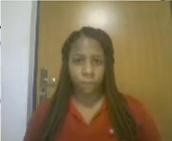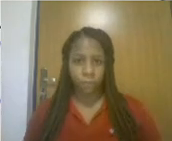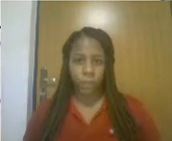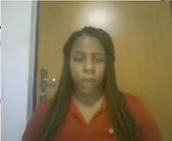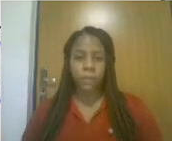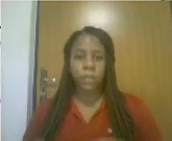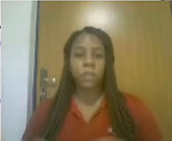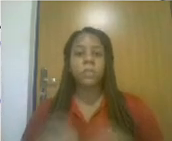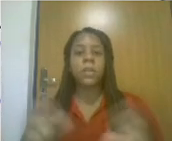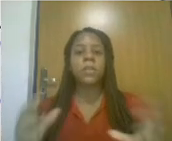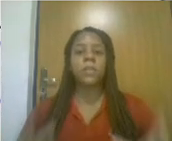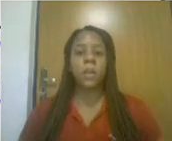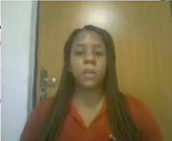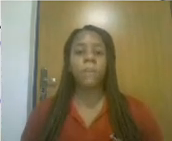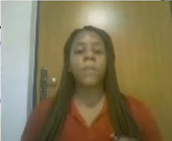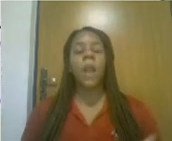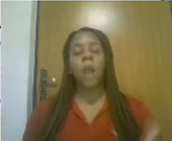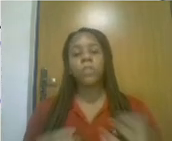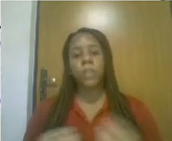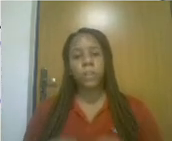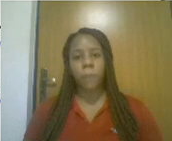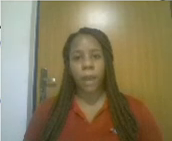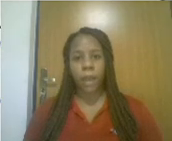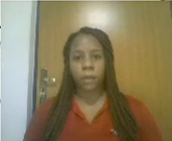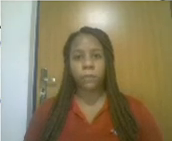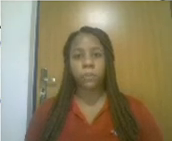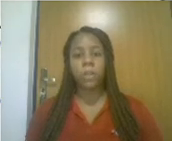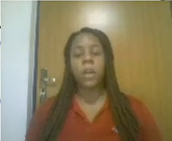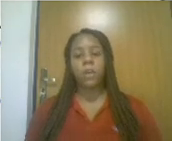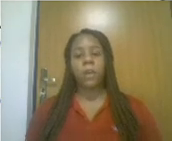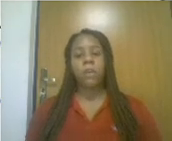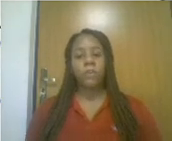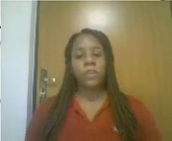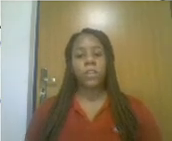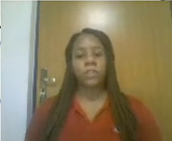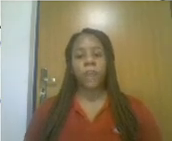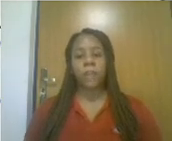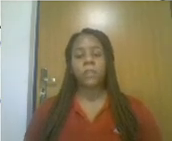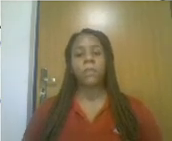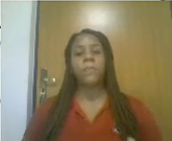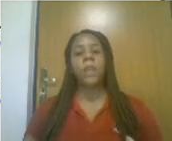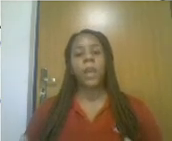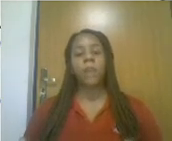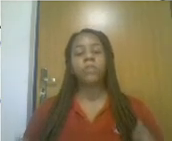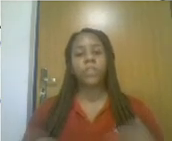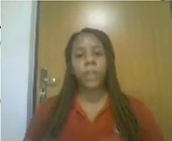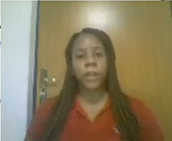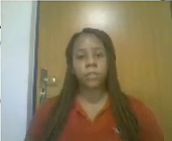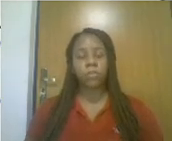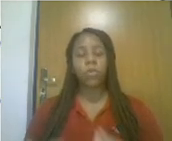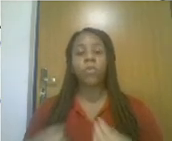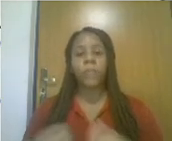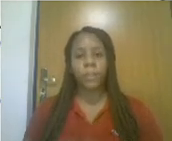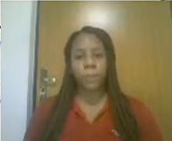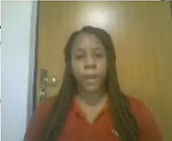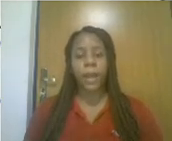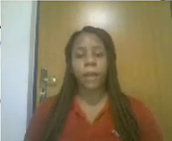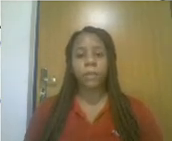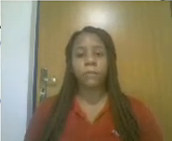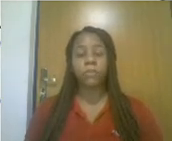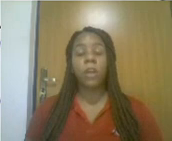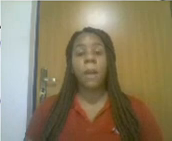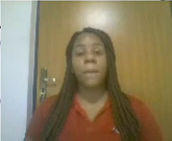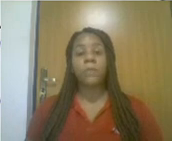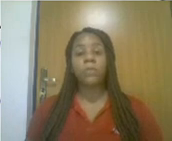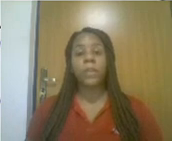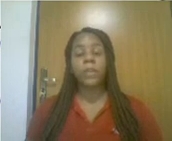excedam, né? Que vocês não se excedam aos 3 parágrafos. Eu quero que vocês façam os textos com 3